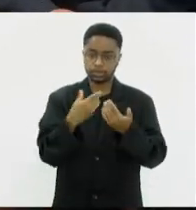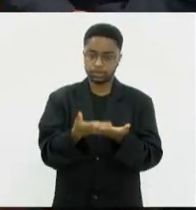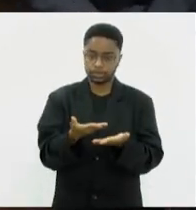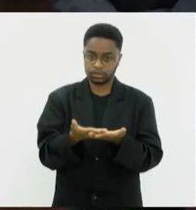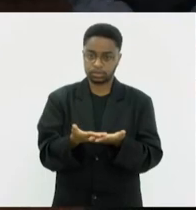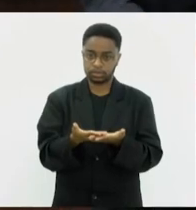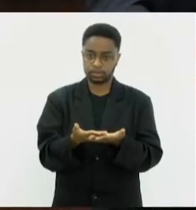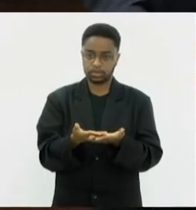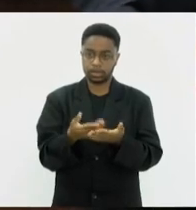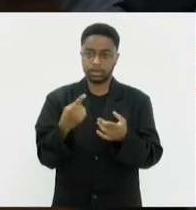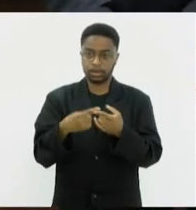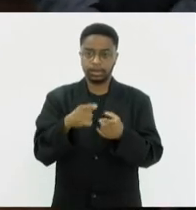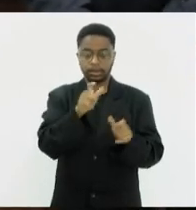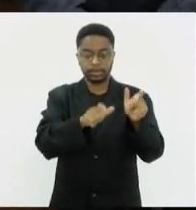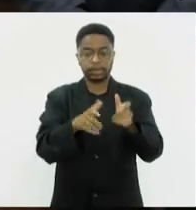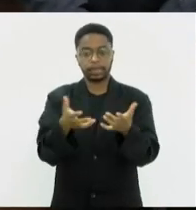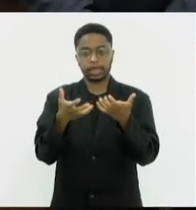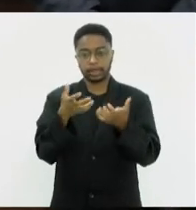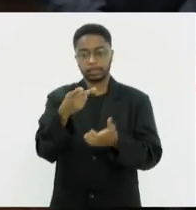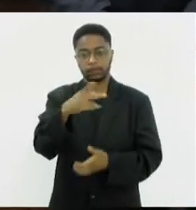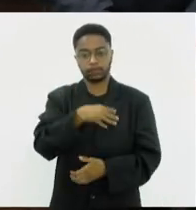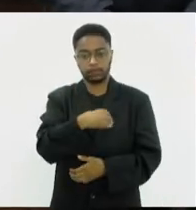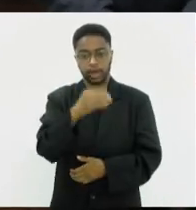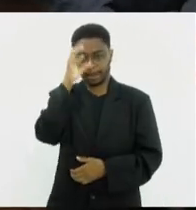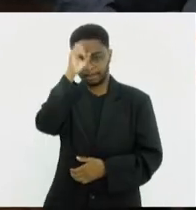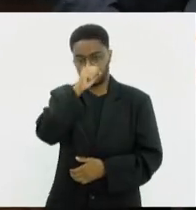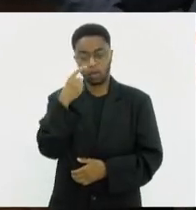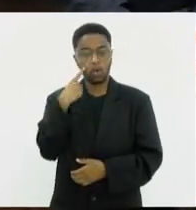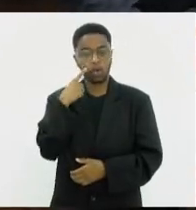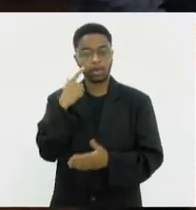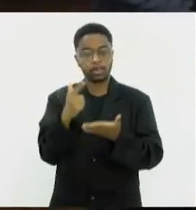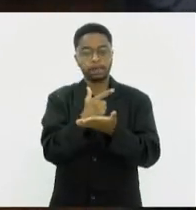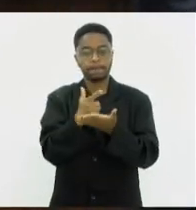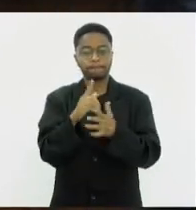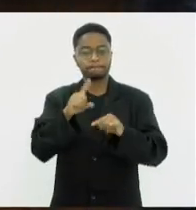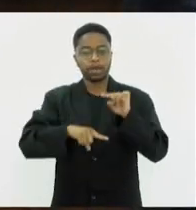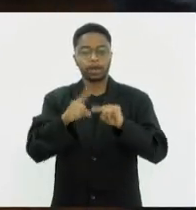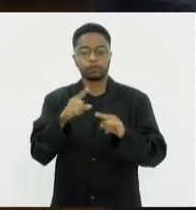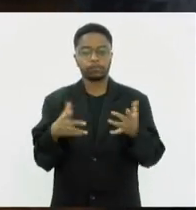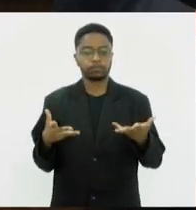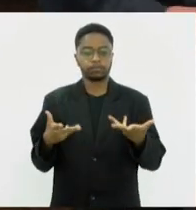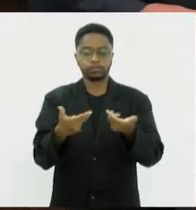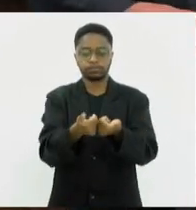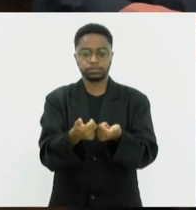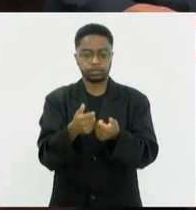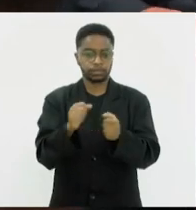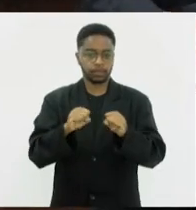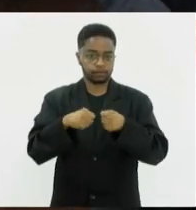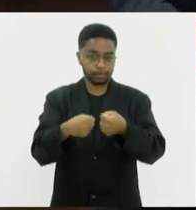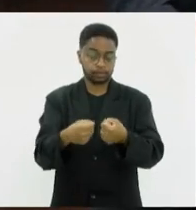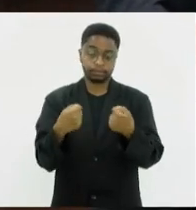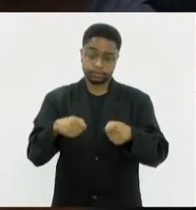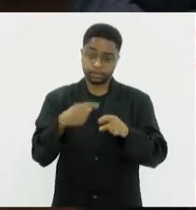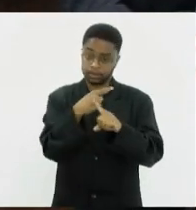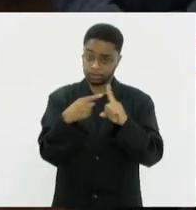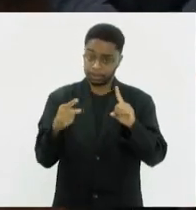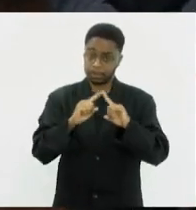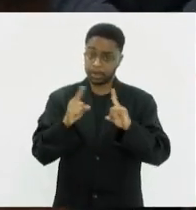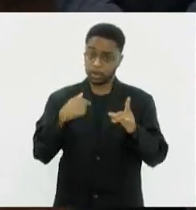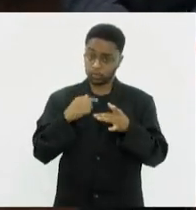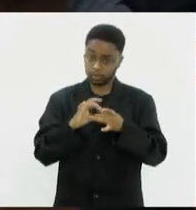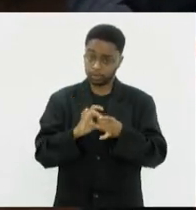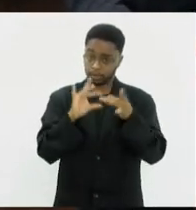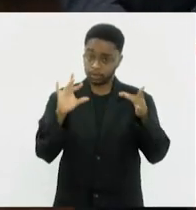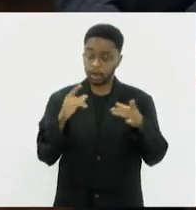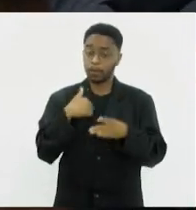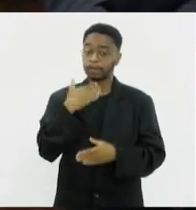eles querem que o seu filho aprenda. Está aqui, ó, a obra maravilhosa que eles defendem. Deveria ser censurado, mas como eu sou democrático, eu